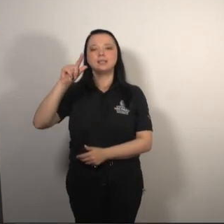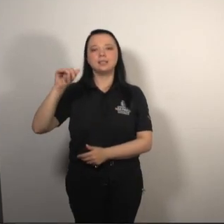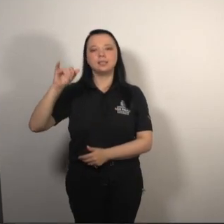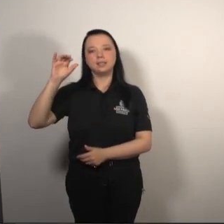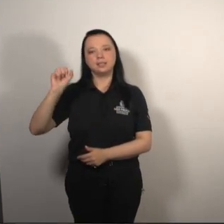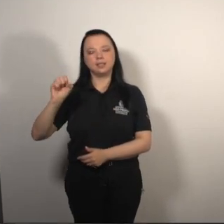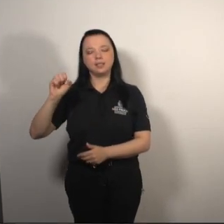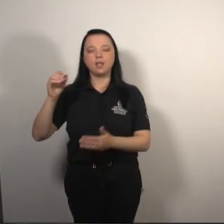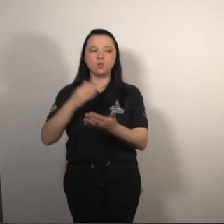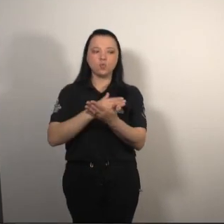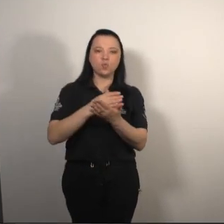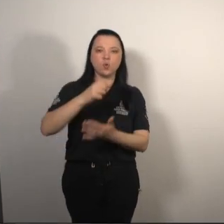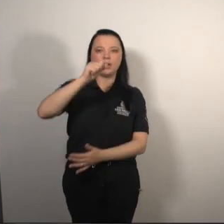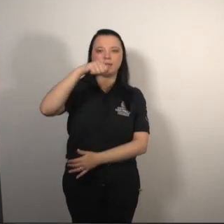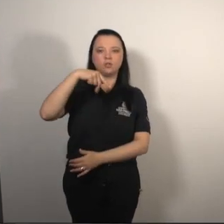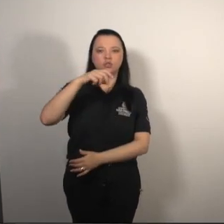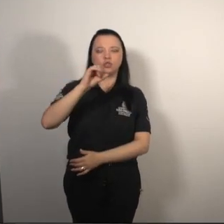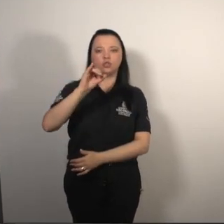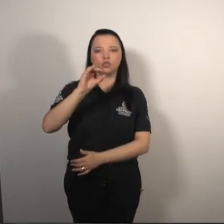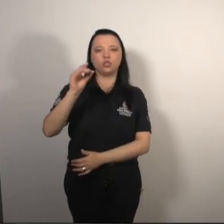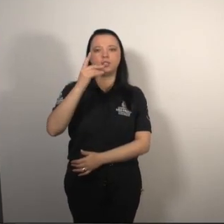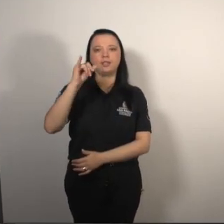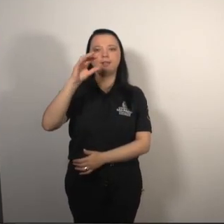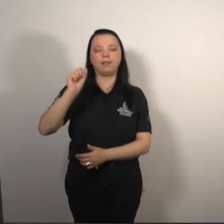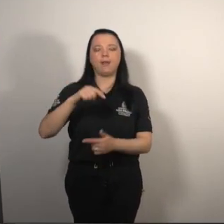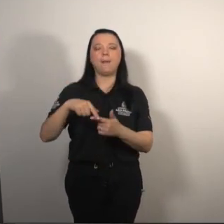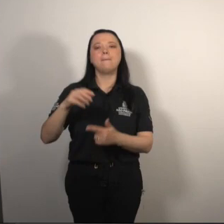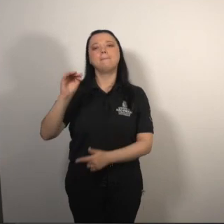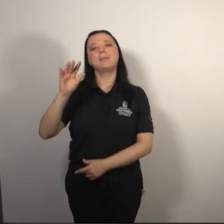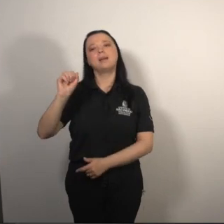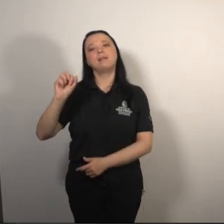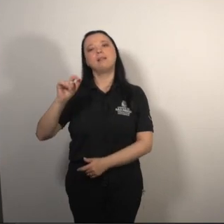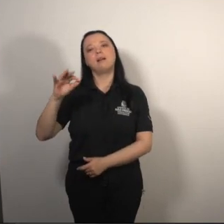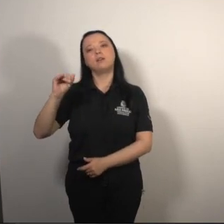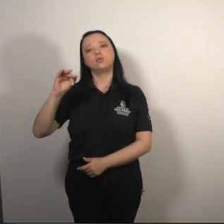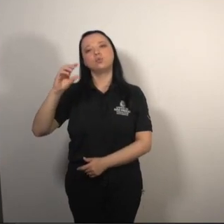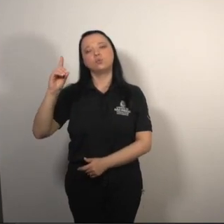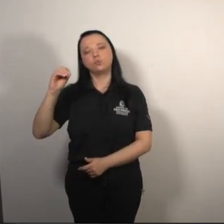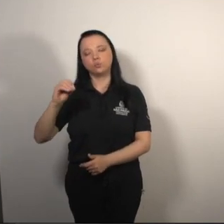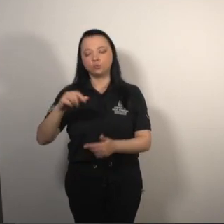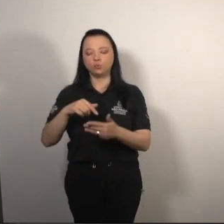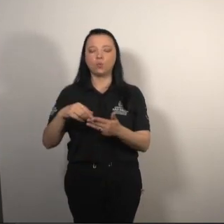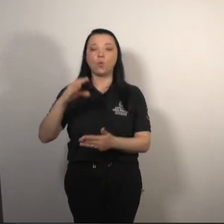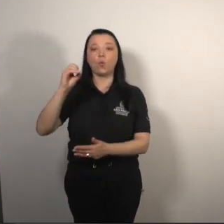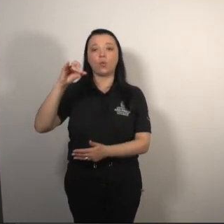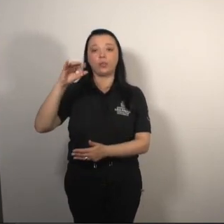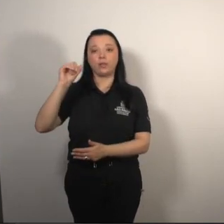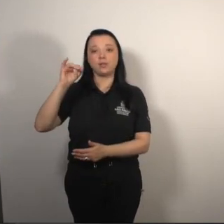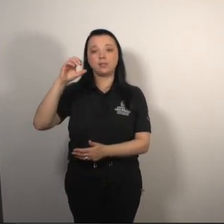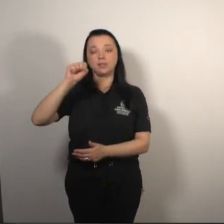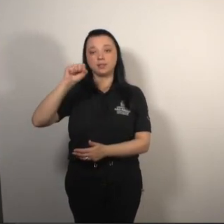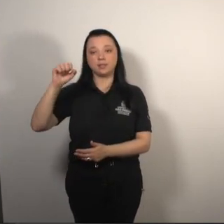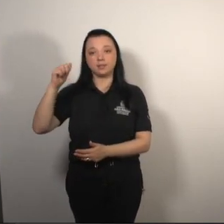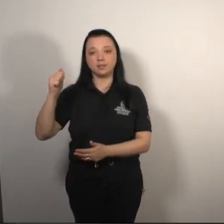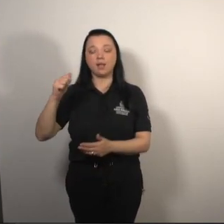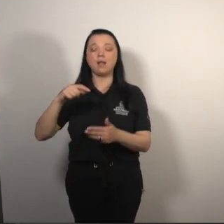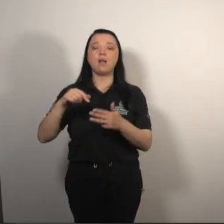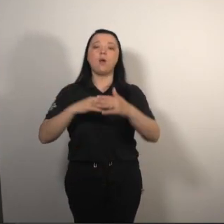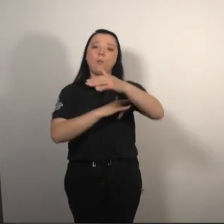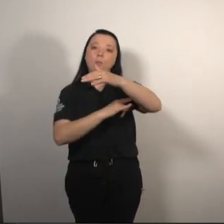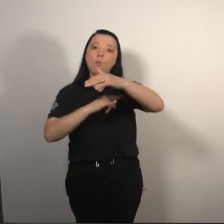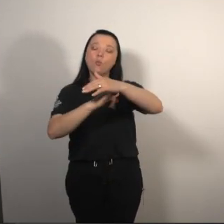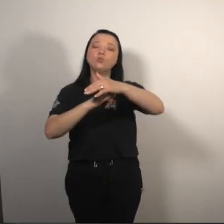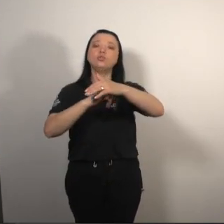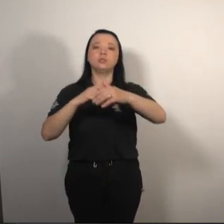da Anchieta, Bernardo Goldfarb, Armando Puglisi, Condessa de São Joaquim, Ponte da Vila